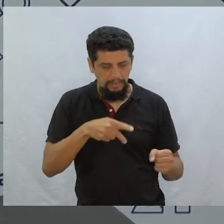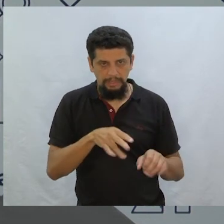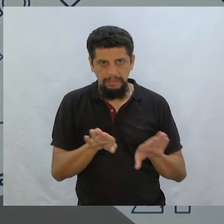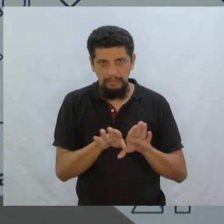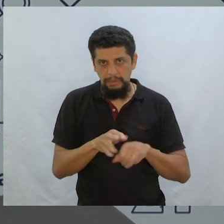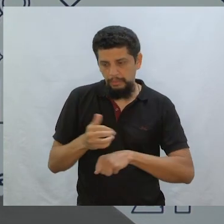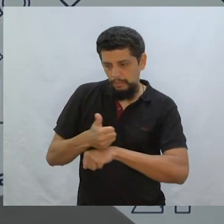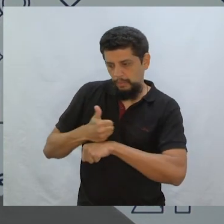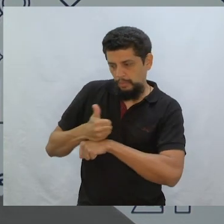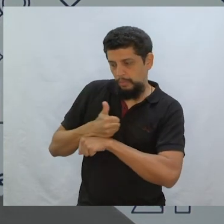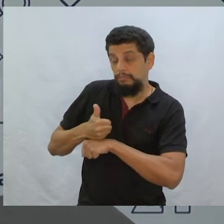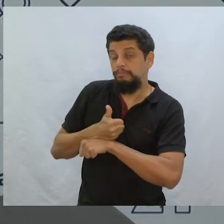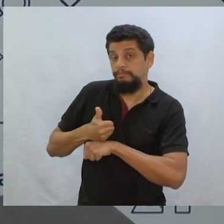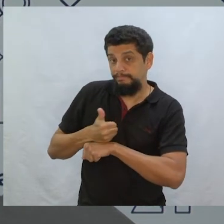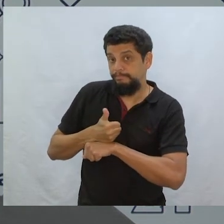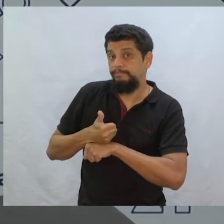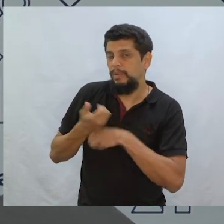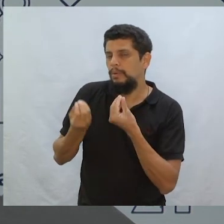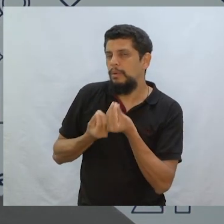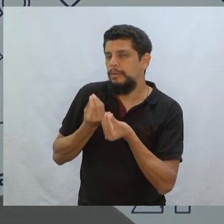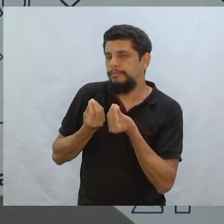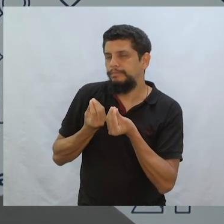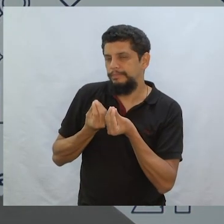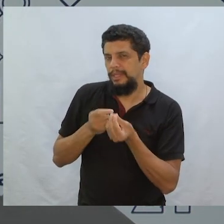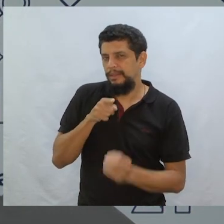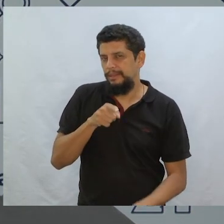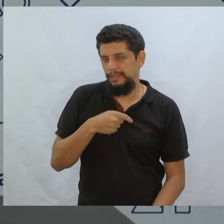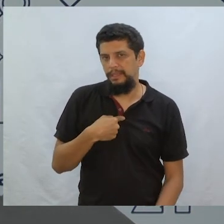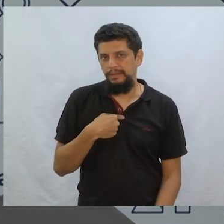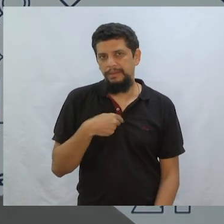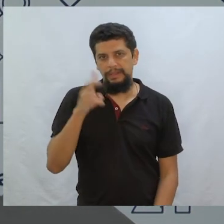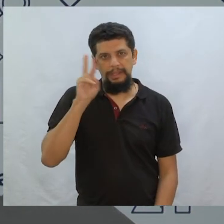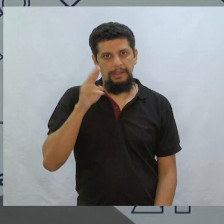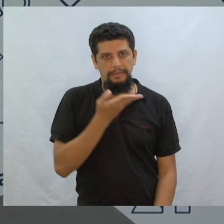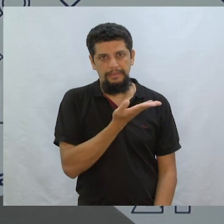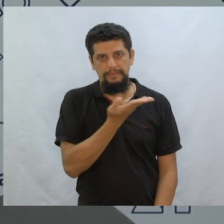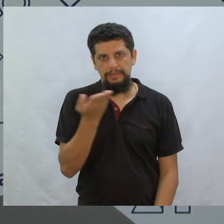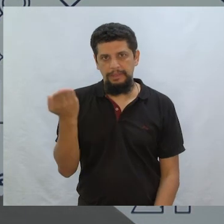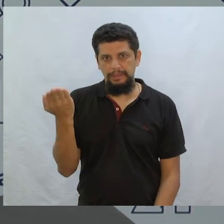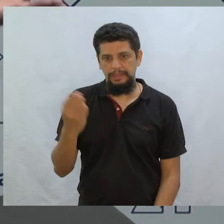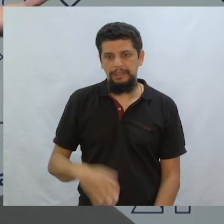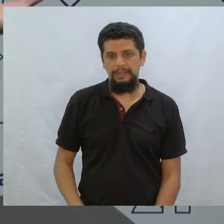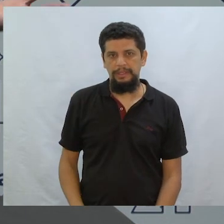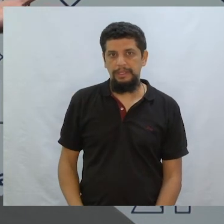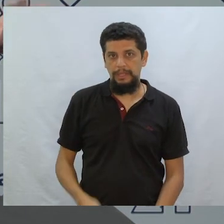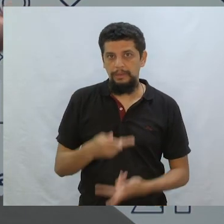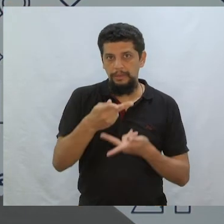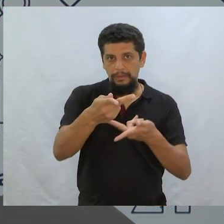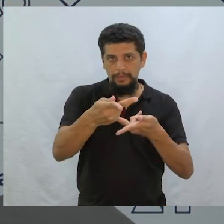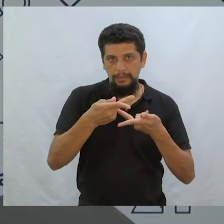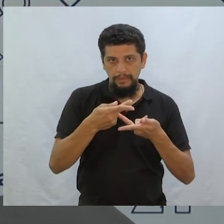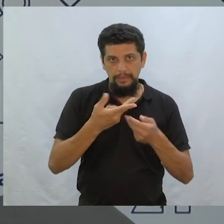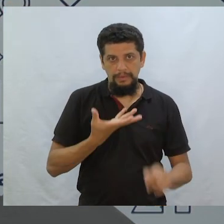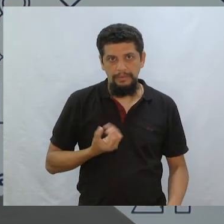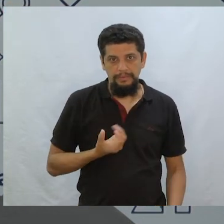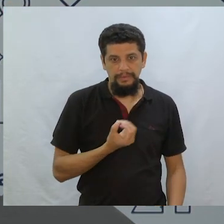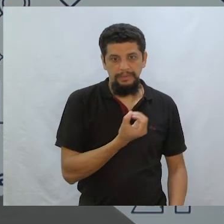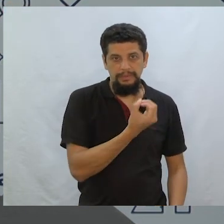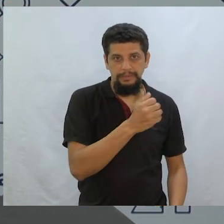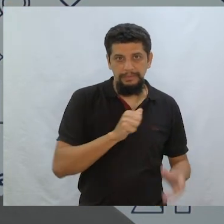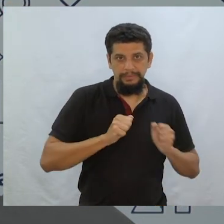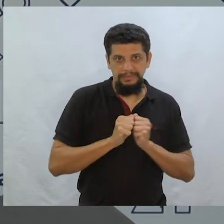professora e nem pelo diretor e vou lembrá-los a vocês e faço um convite pra gente